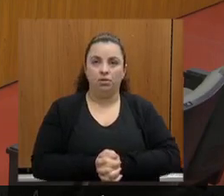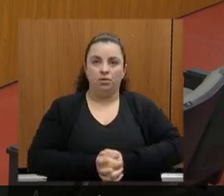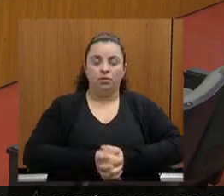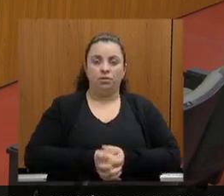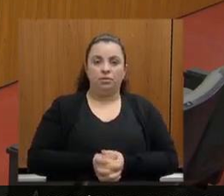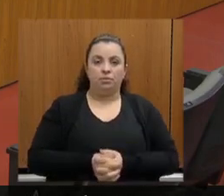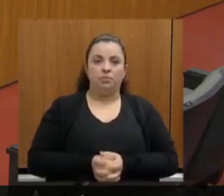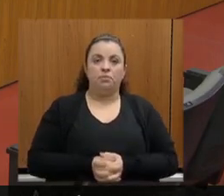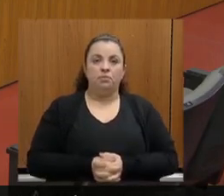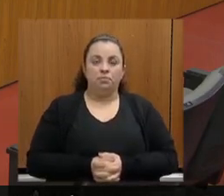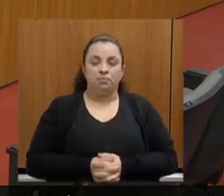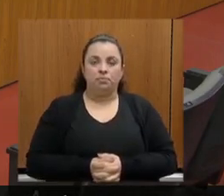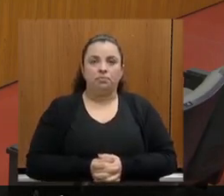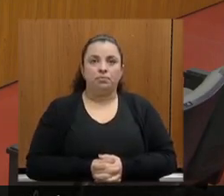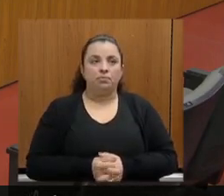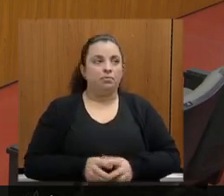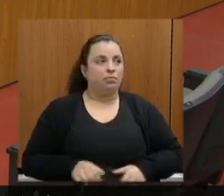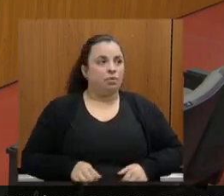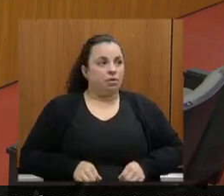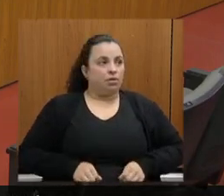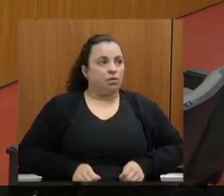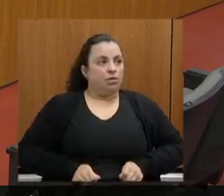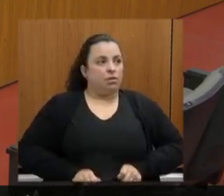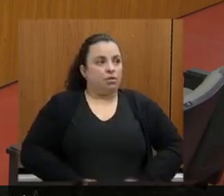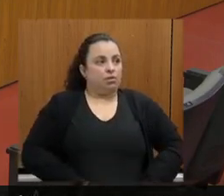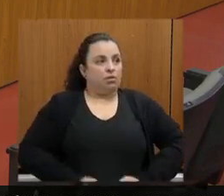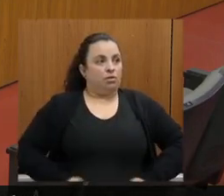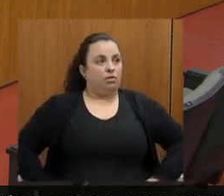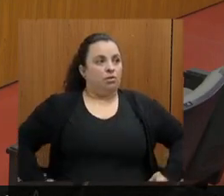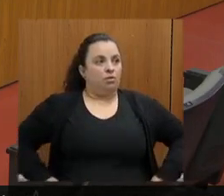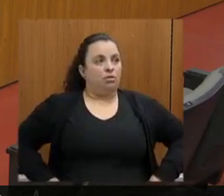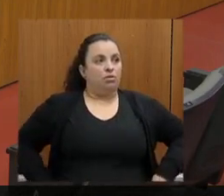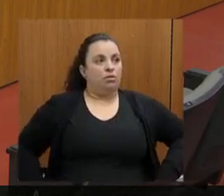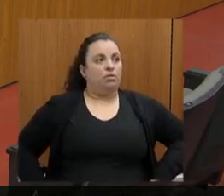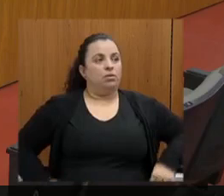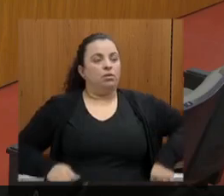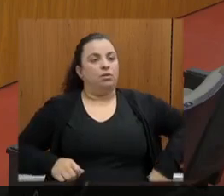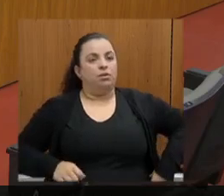E aí E aí